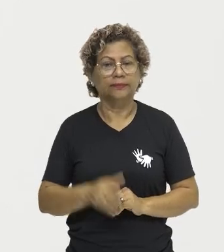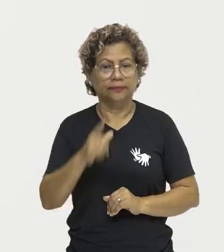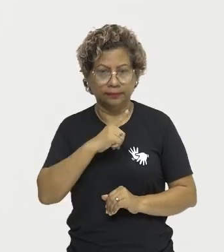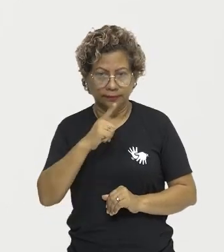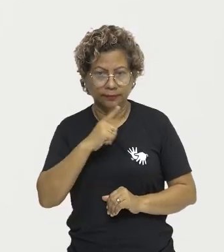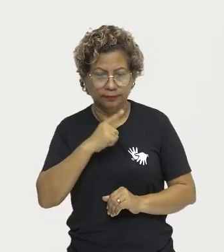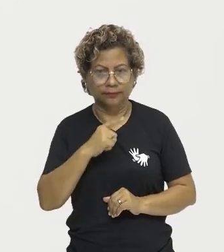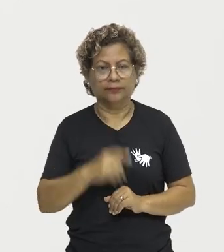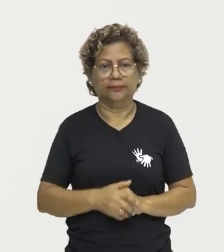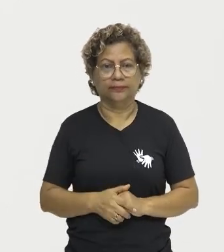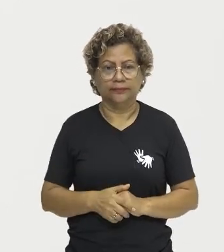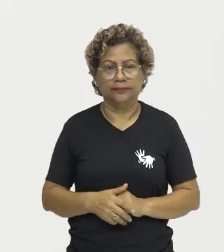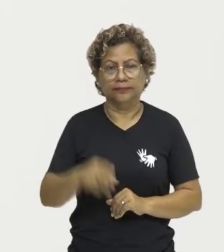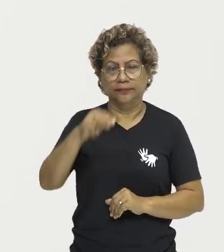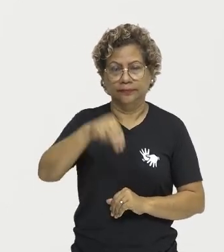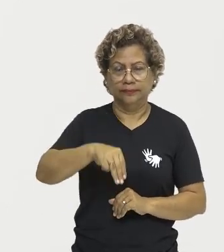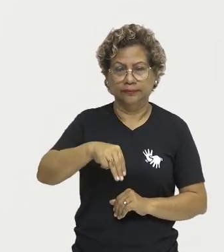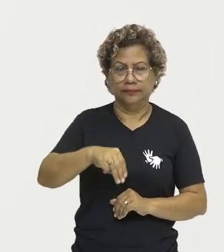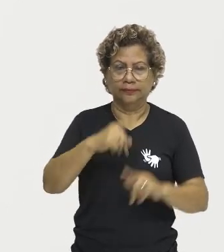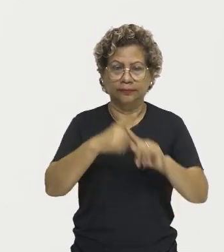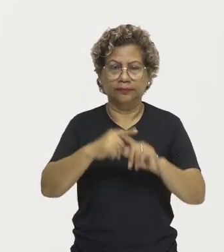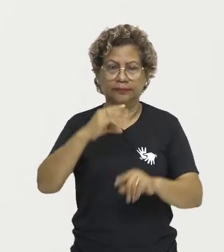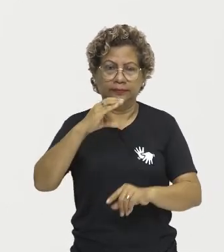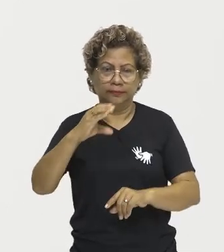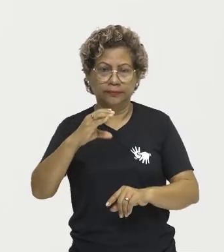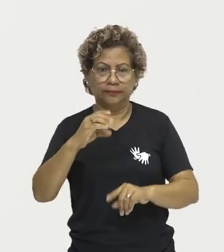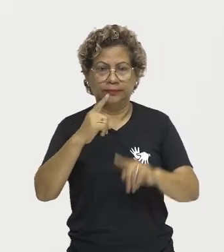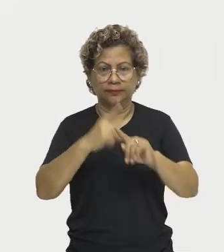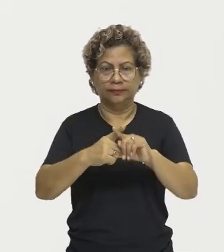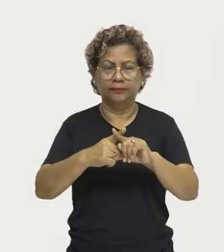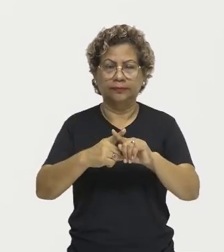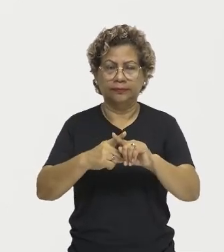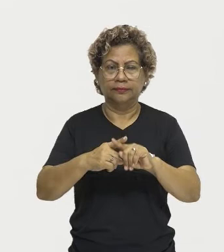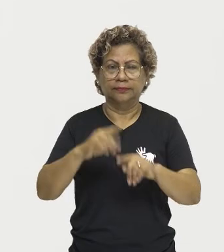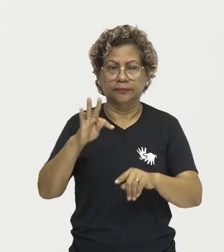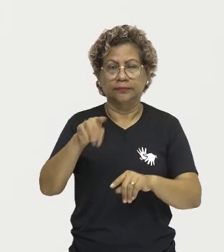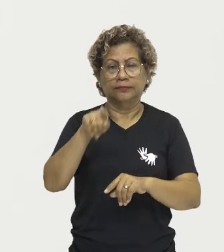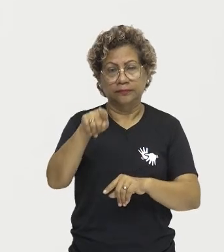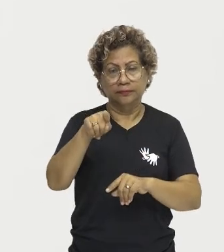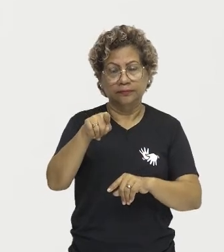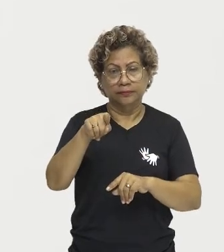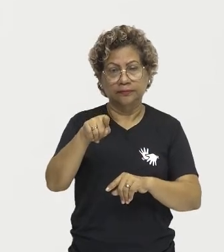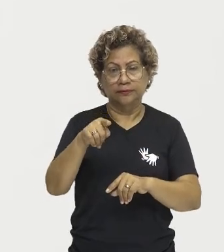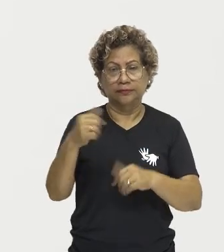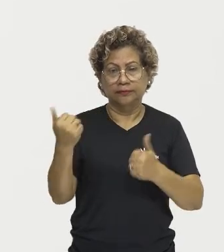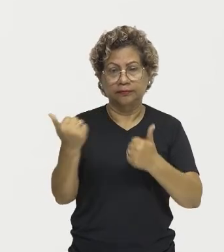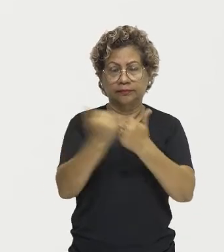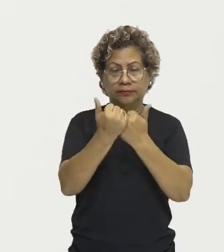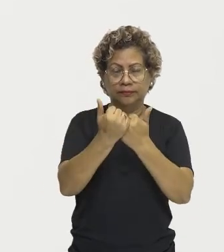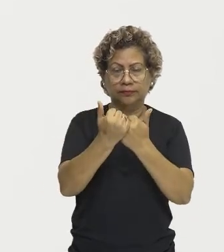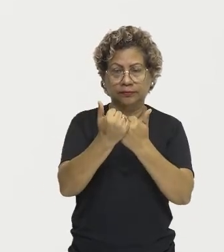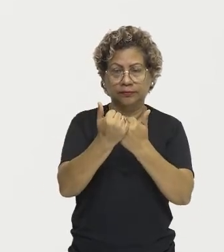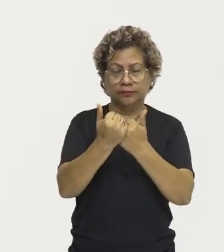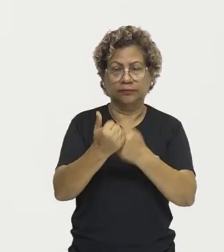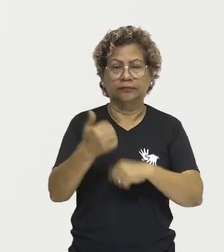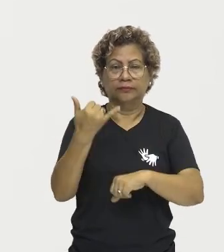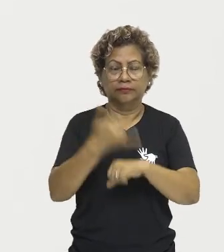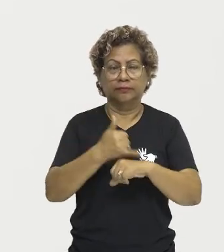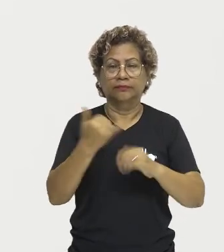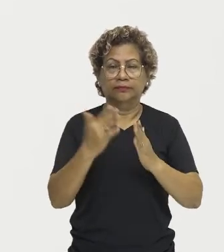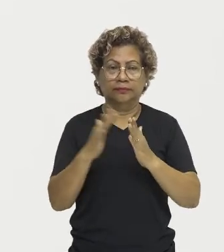mais QB. Q macete vai ser igual a 0. E substitua os valores do alumínio e da